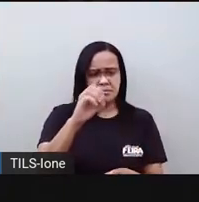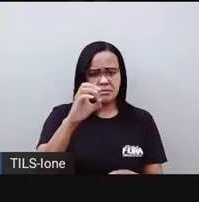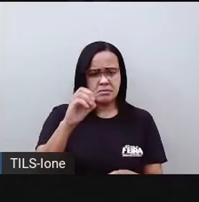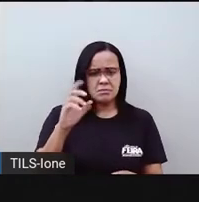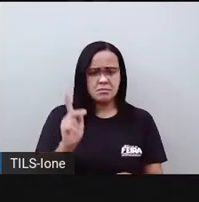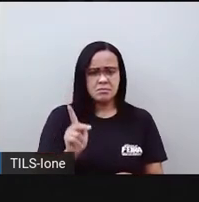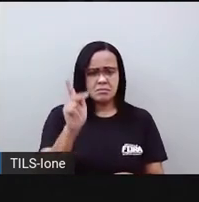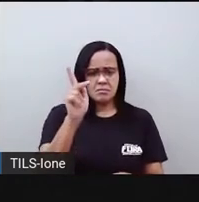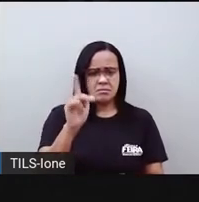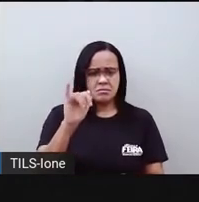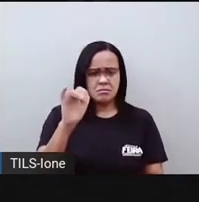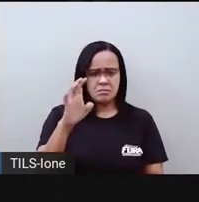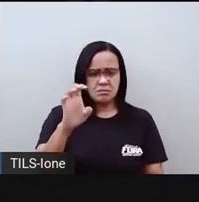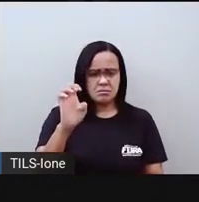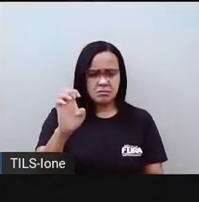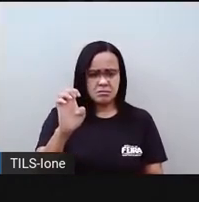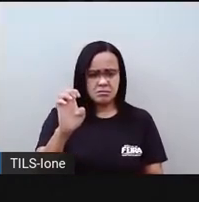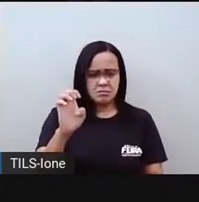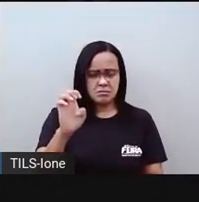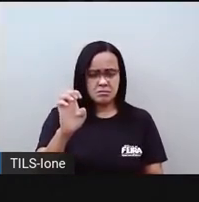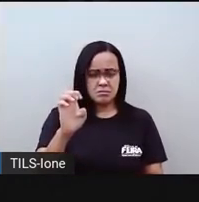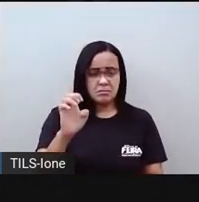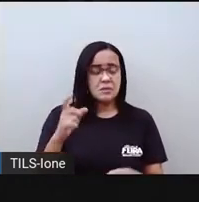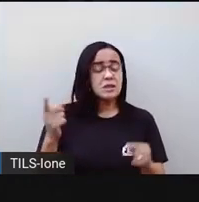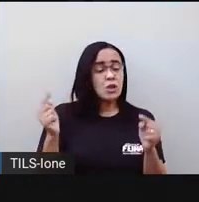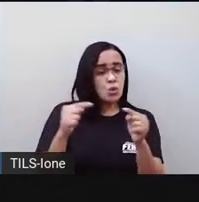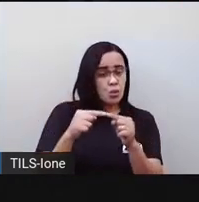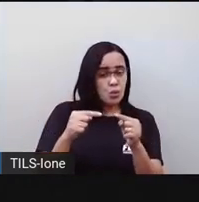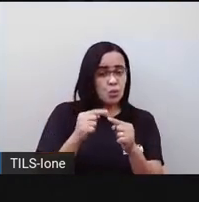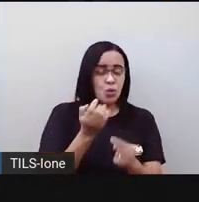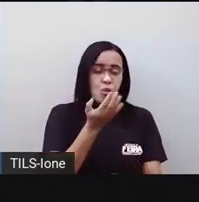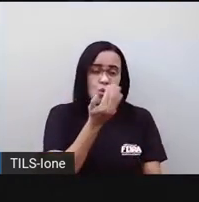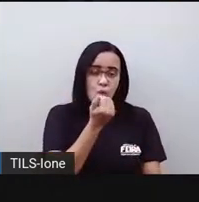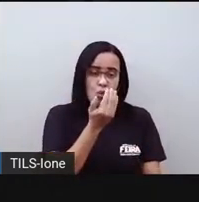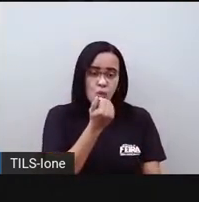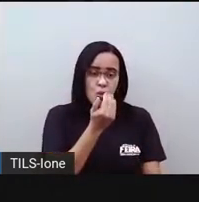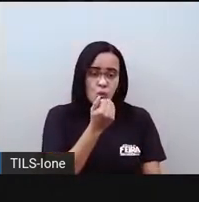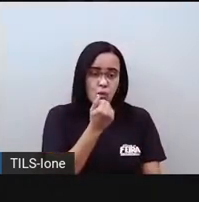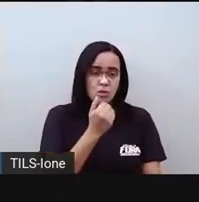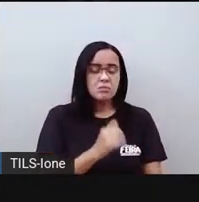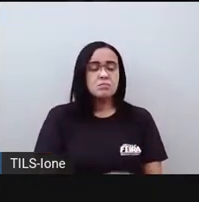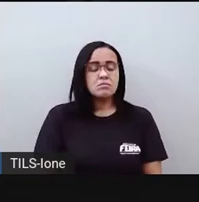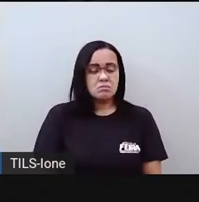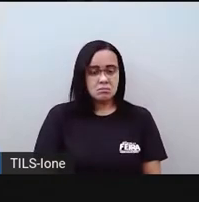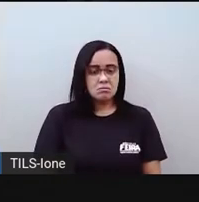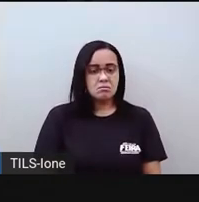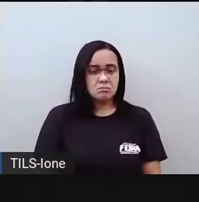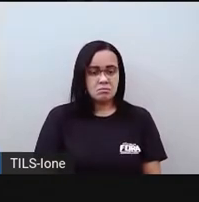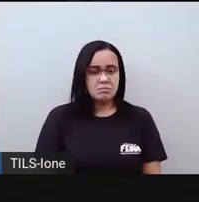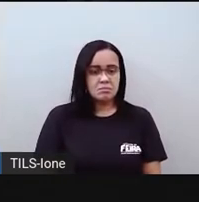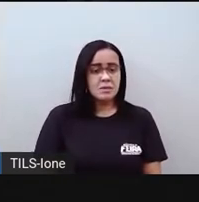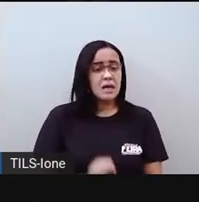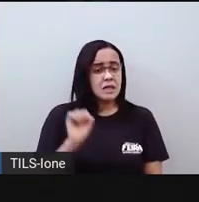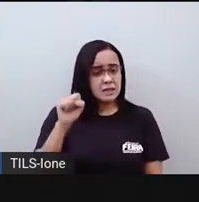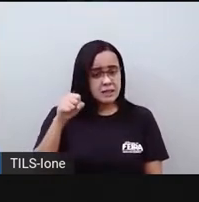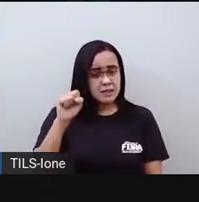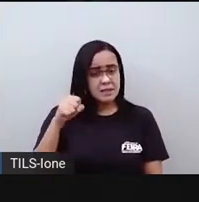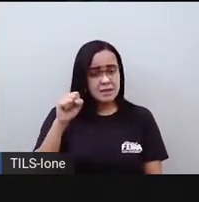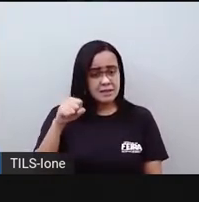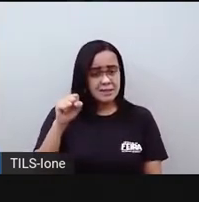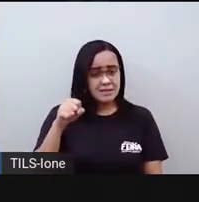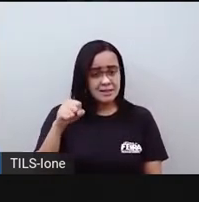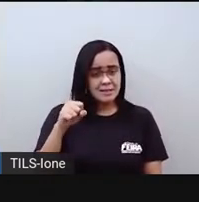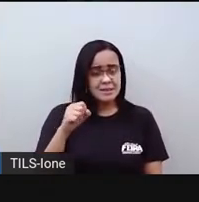Tem a ver com, ó, uma comidinha. Isso mesmo, cookie é